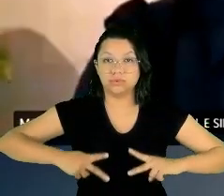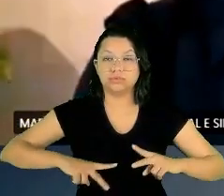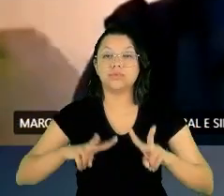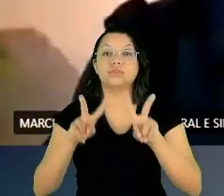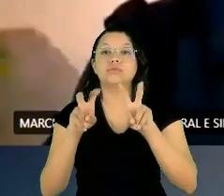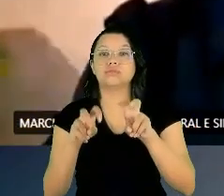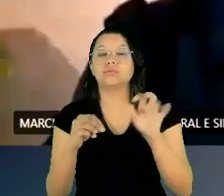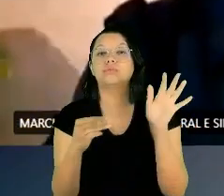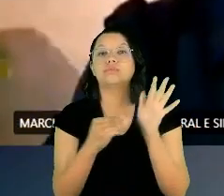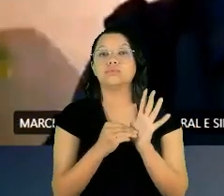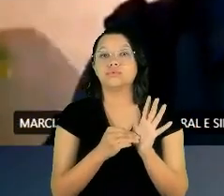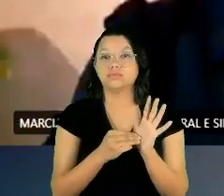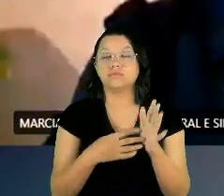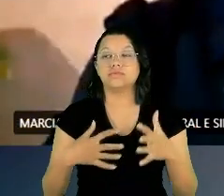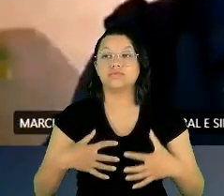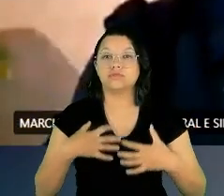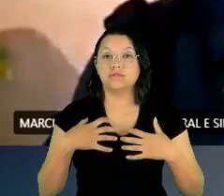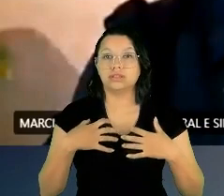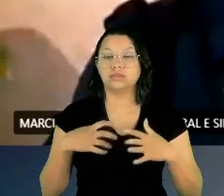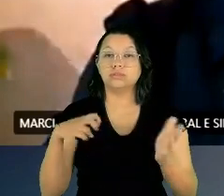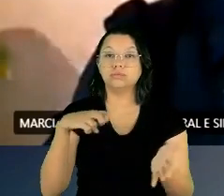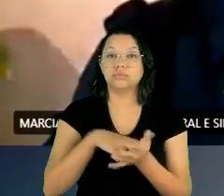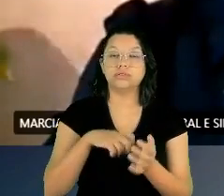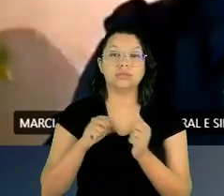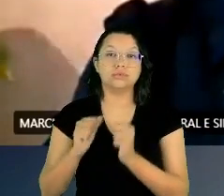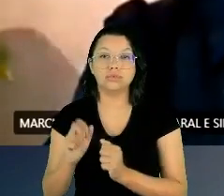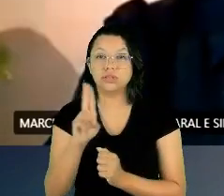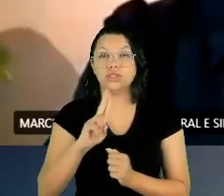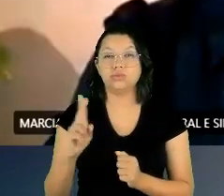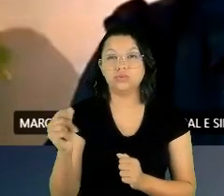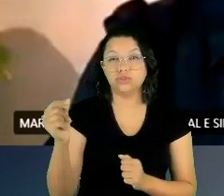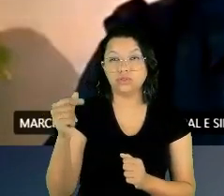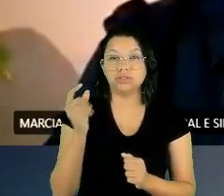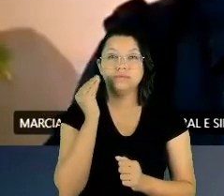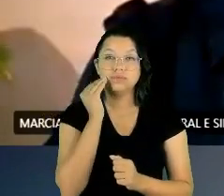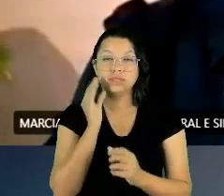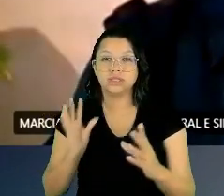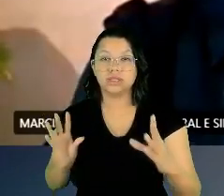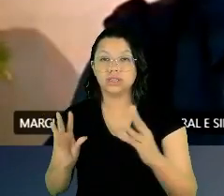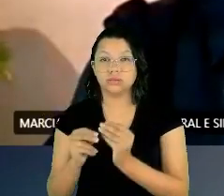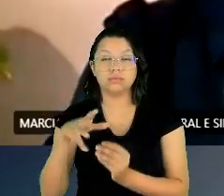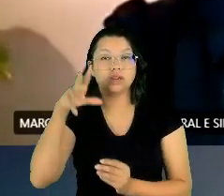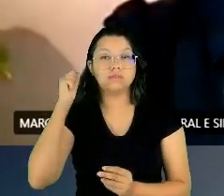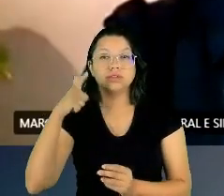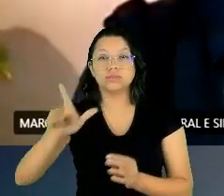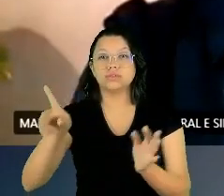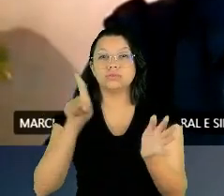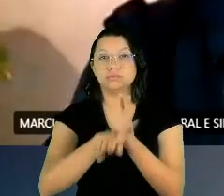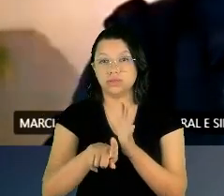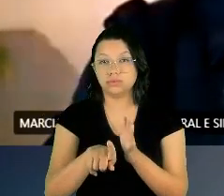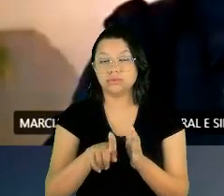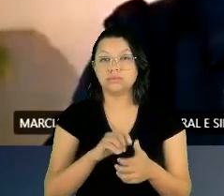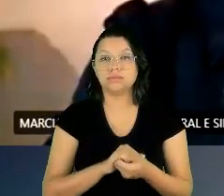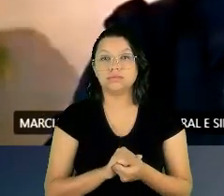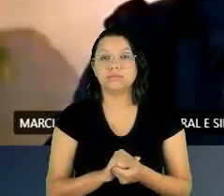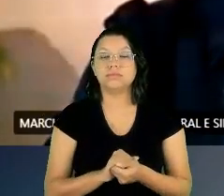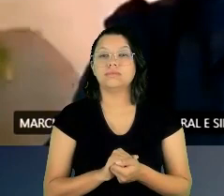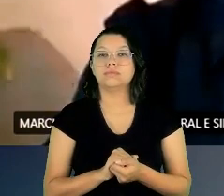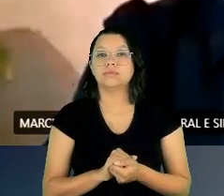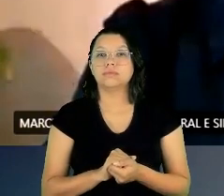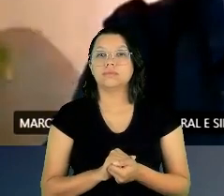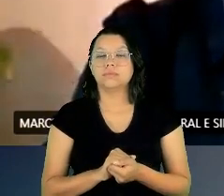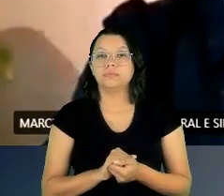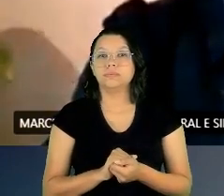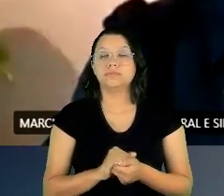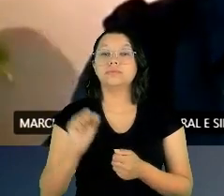nossos hormônios. Sobre motivação, punição e poder, uso de dinheiro, eu vou tentar resumir para poder ouvir as outras perguntas, responder